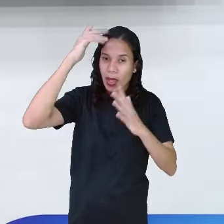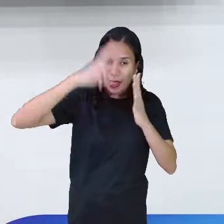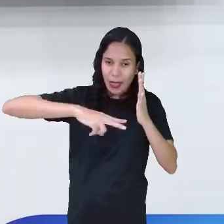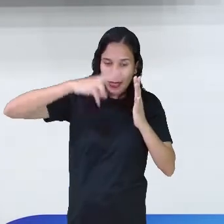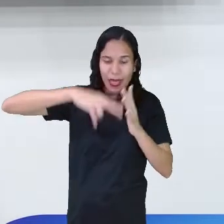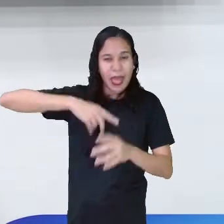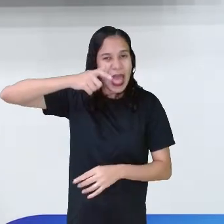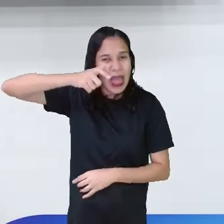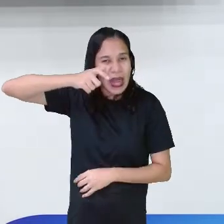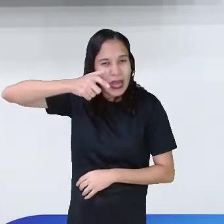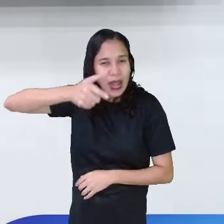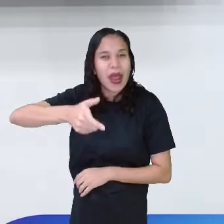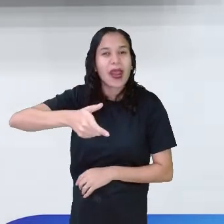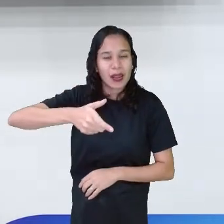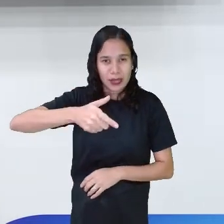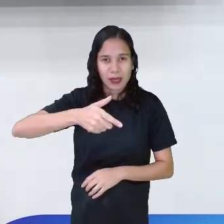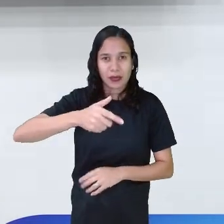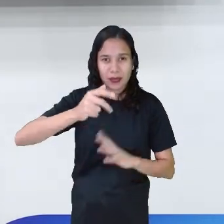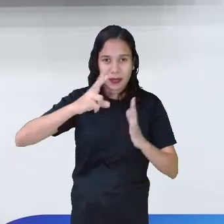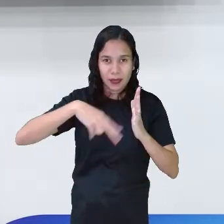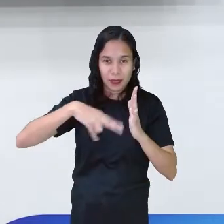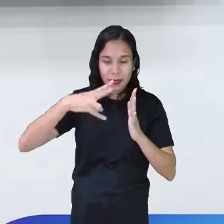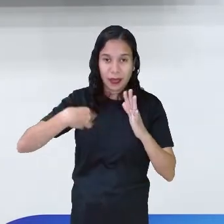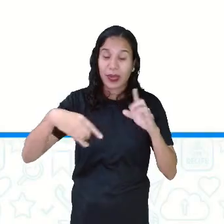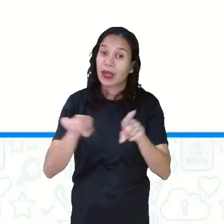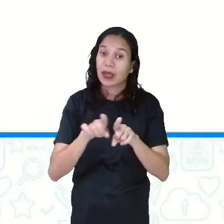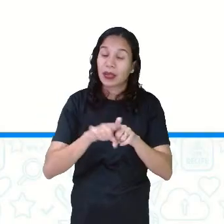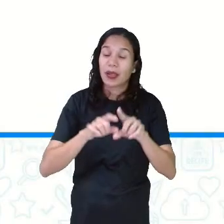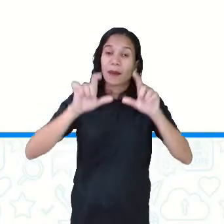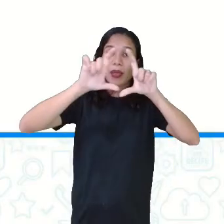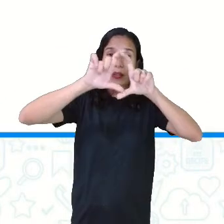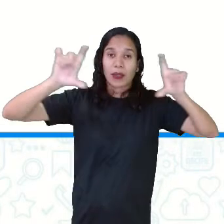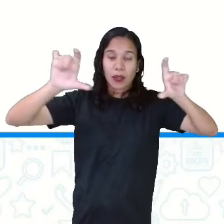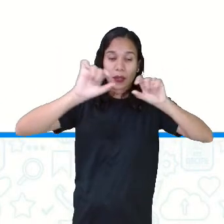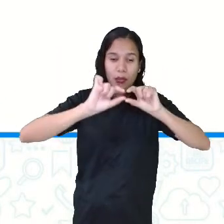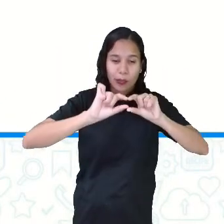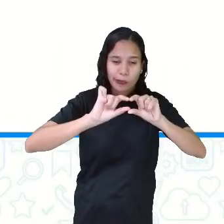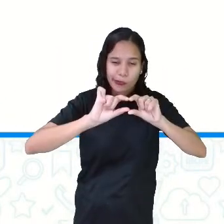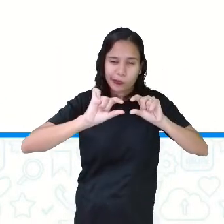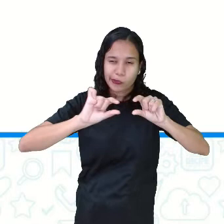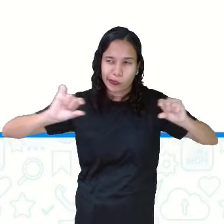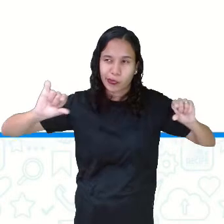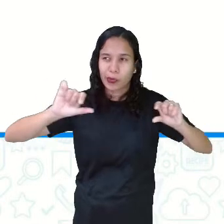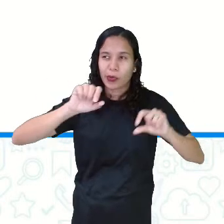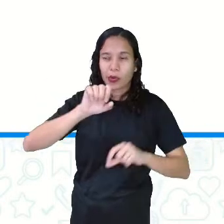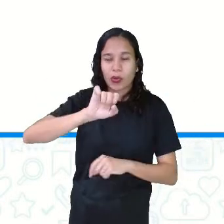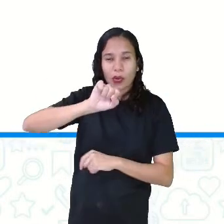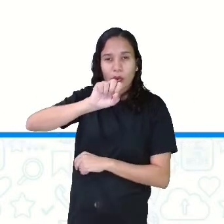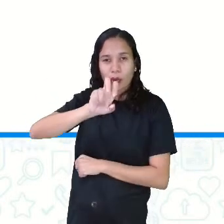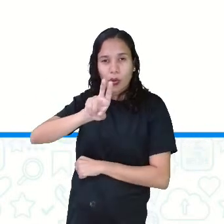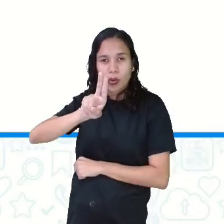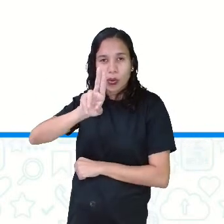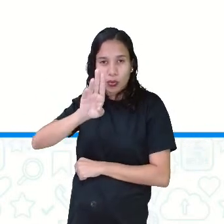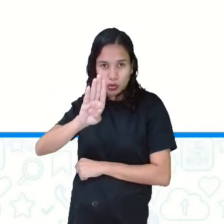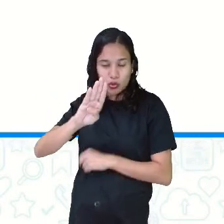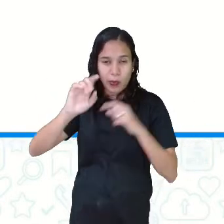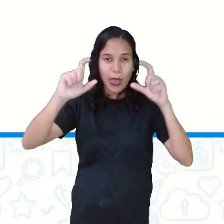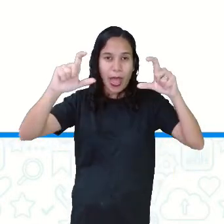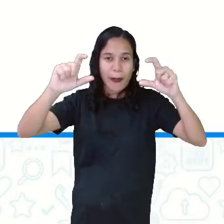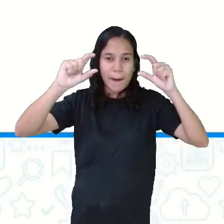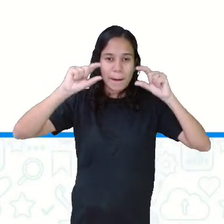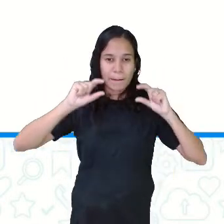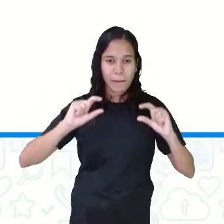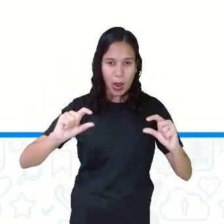ter interesse de lê-la. Tem o subtítulo, a palavrinha sub, esse prefixo sub, significa